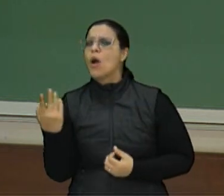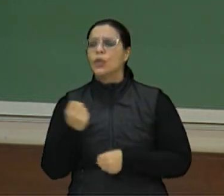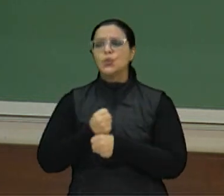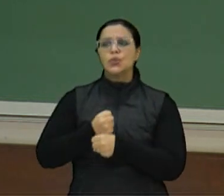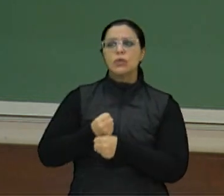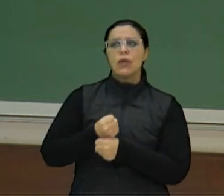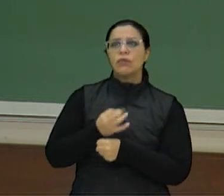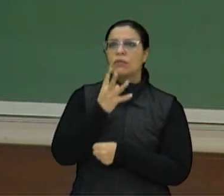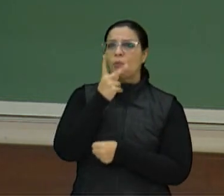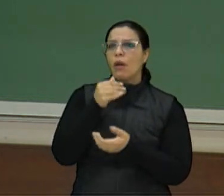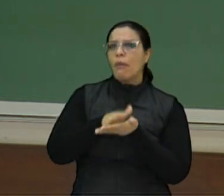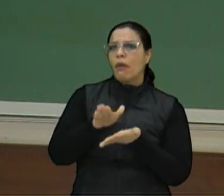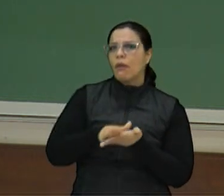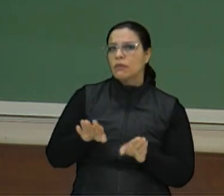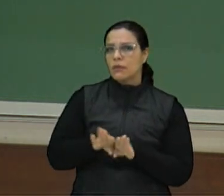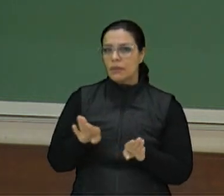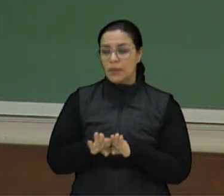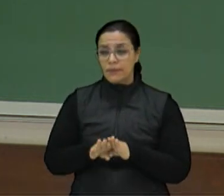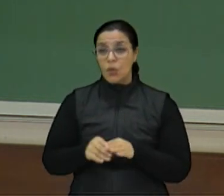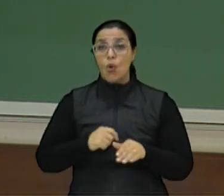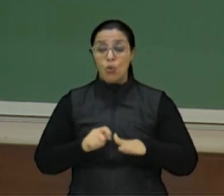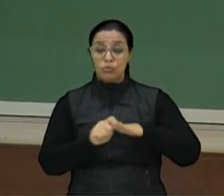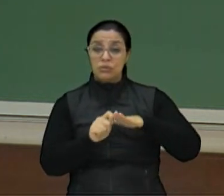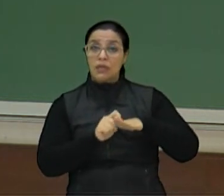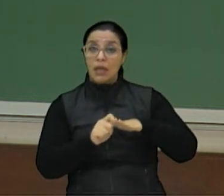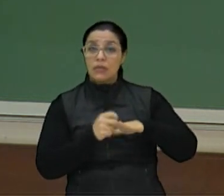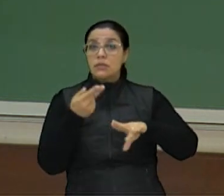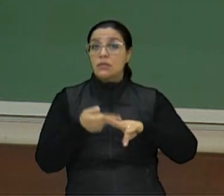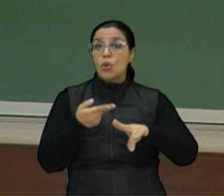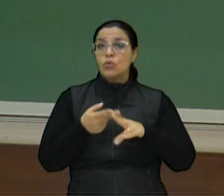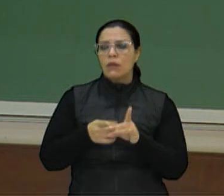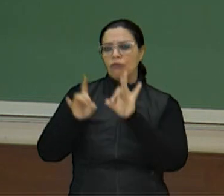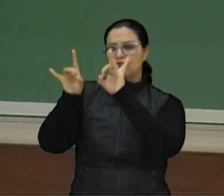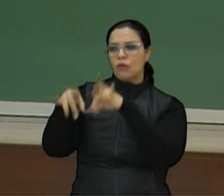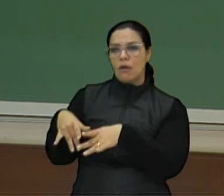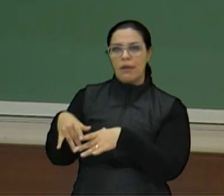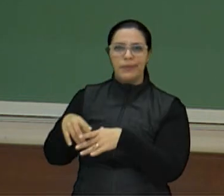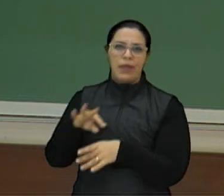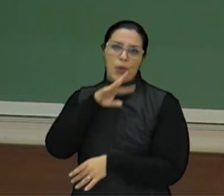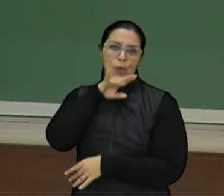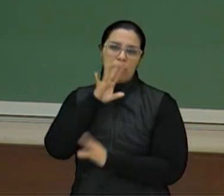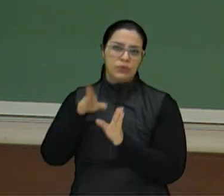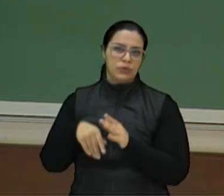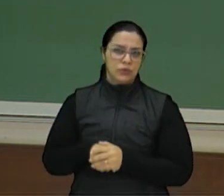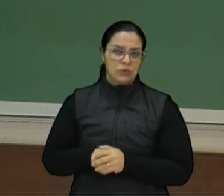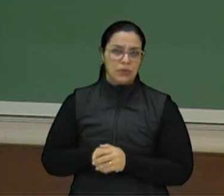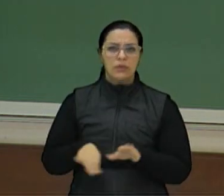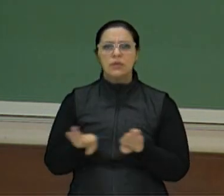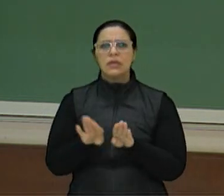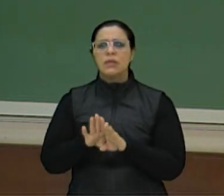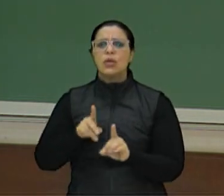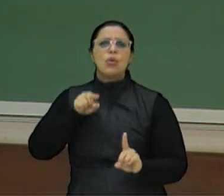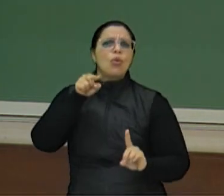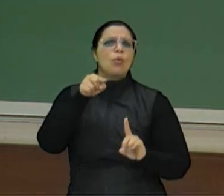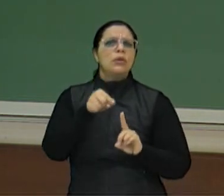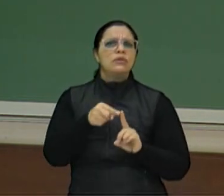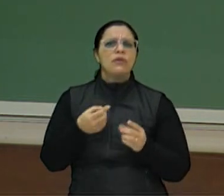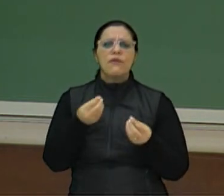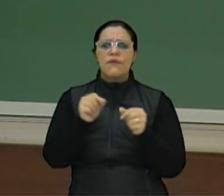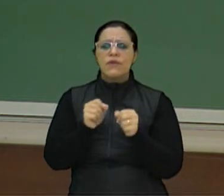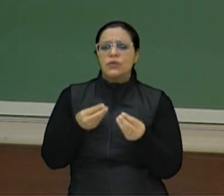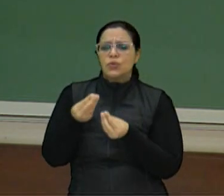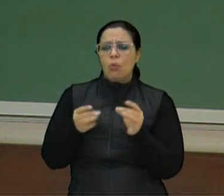tempo que um tênis eu uso até descartá-lo? Qual o destino que eu dou